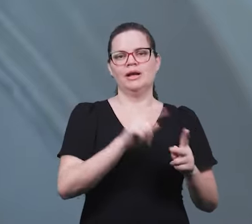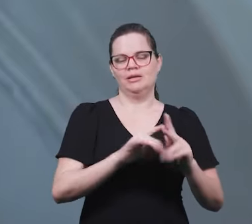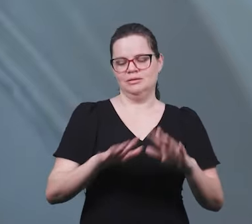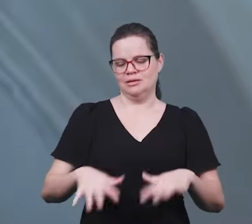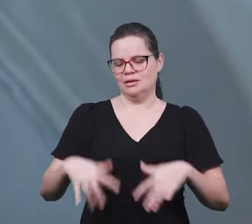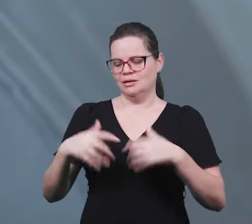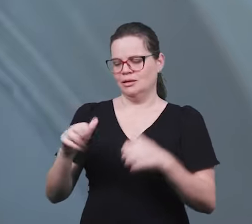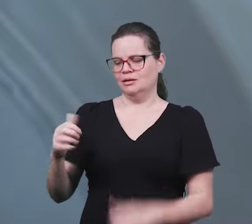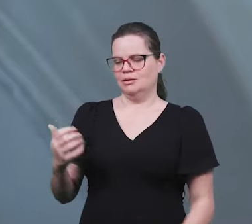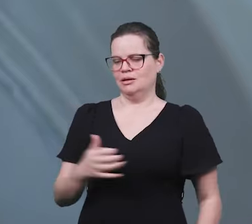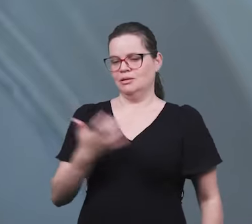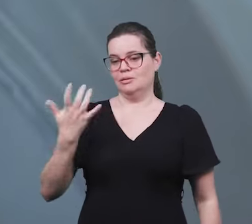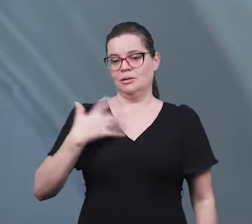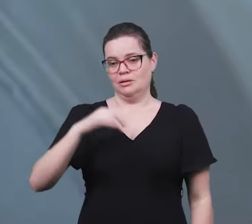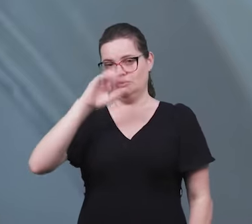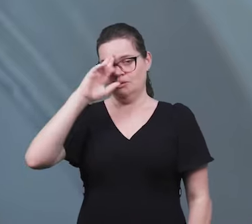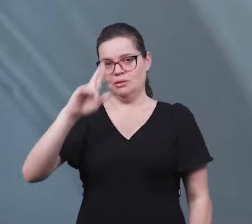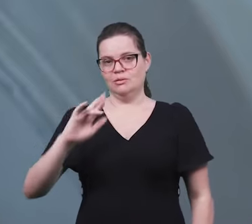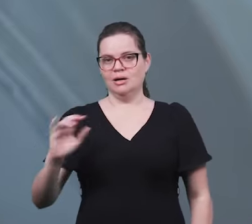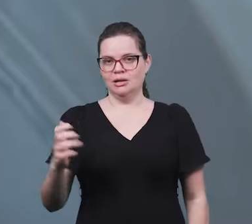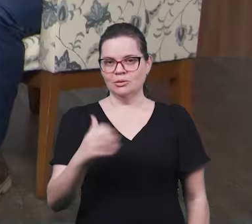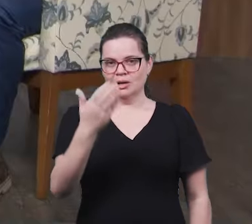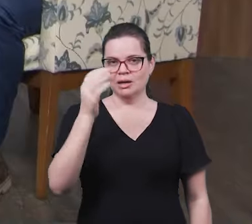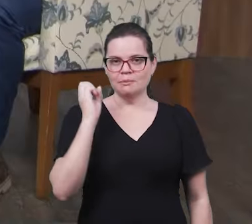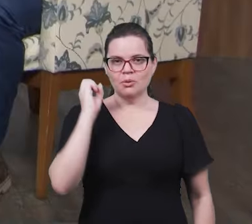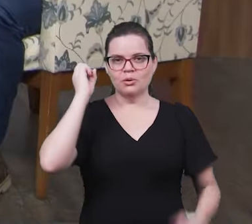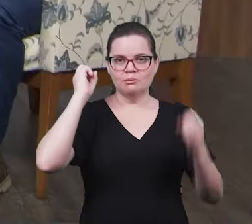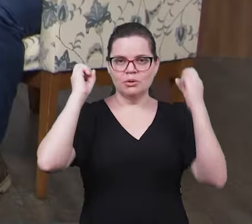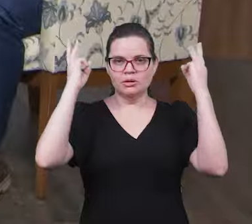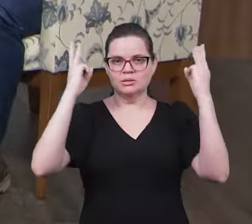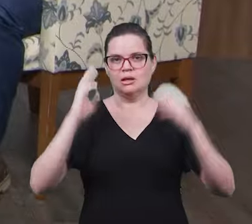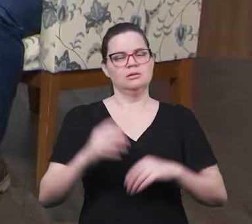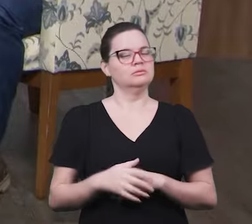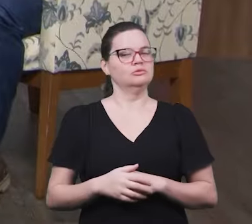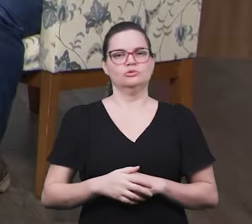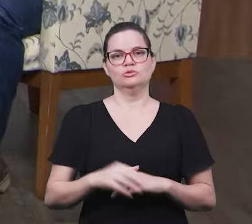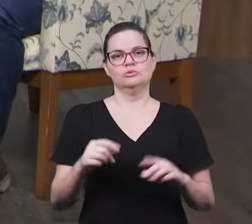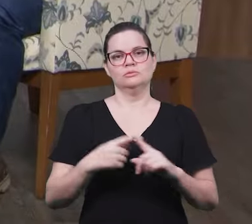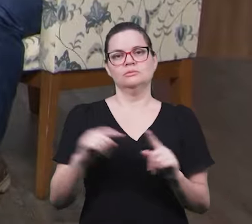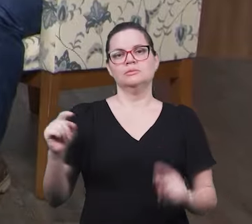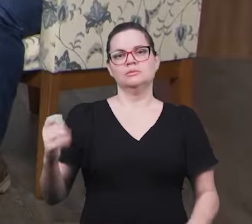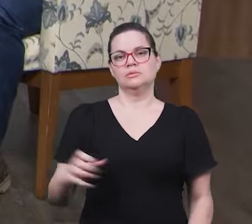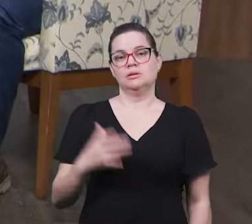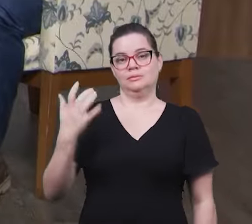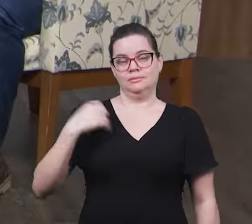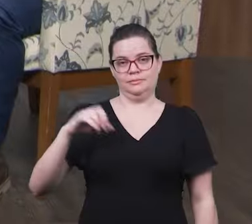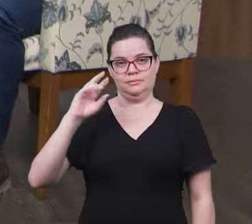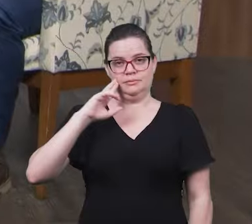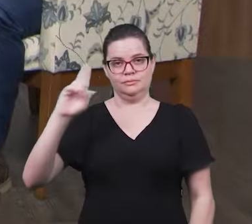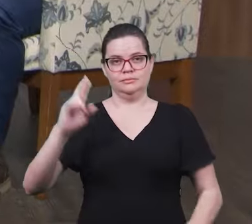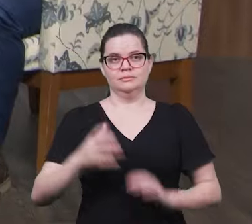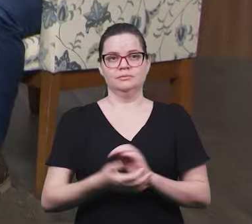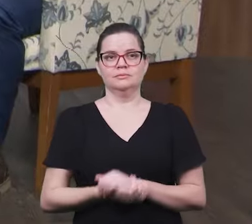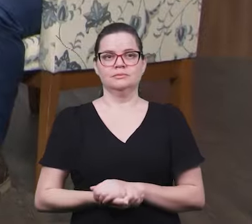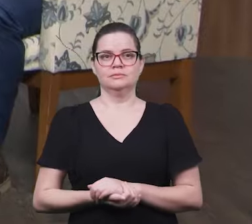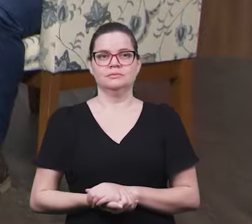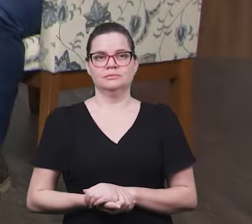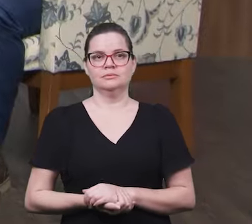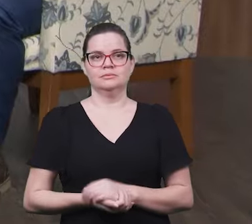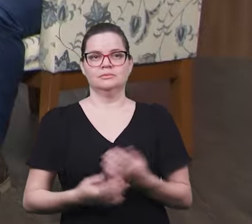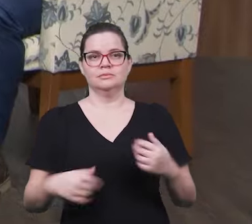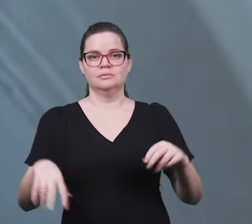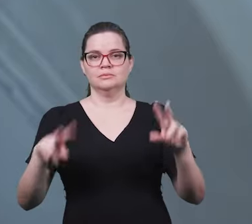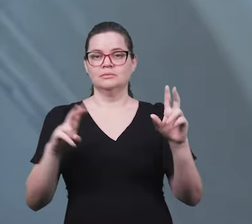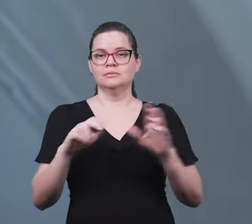se inclinaram e adoraram ao Senhor. Exato. Que é o ensino desta obra. O assunto do programa é Jesus.